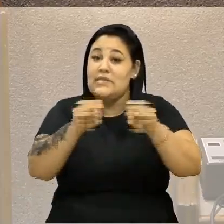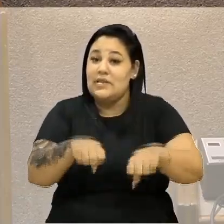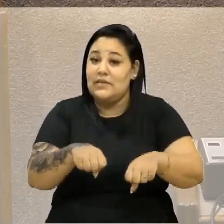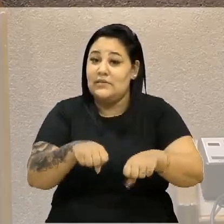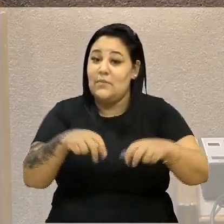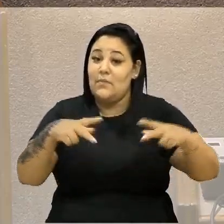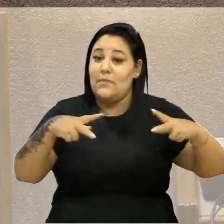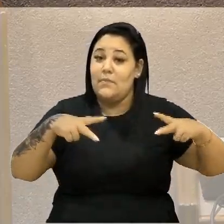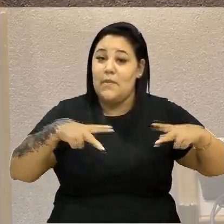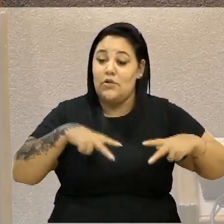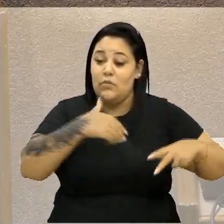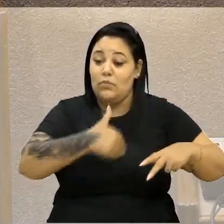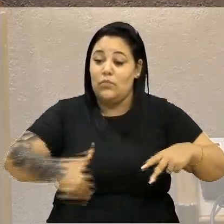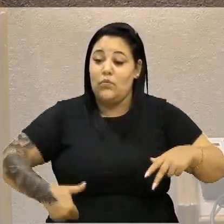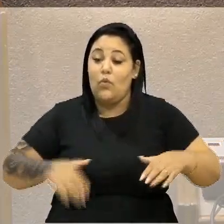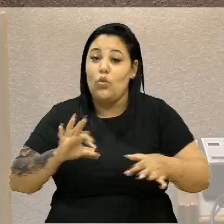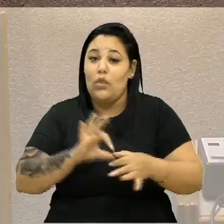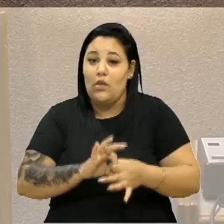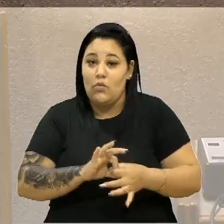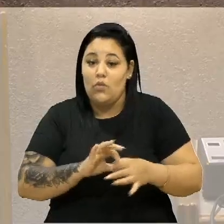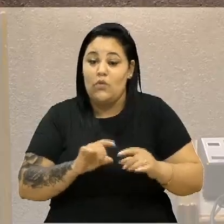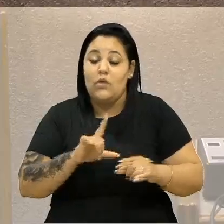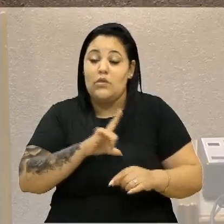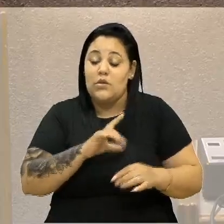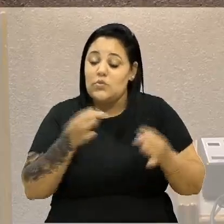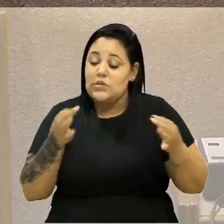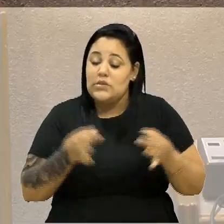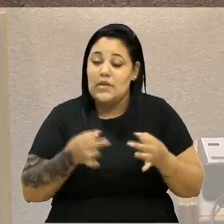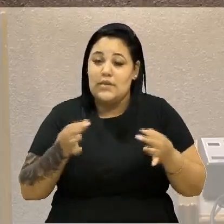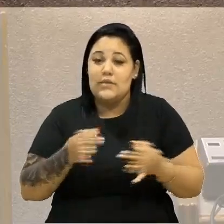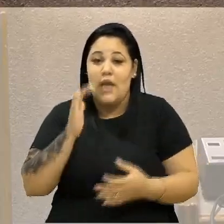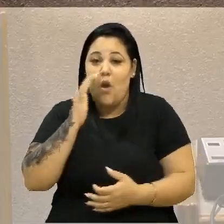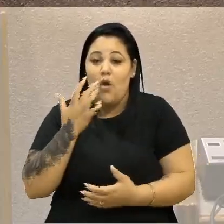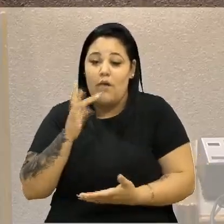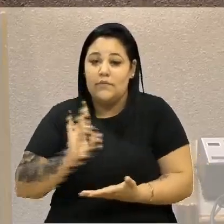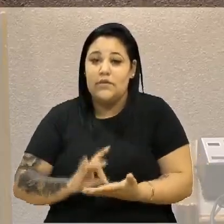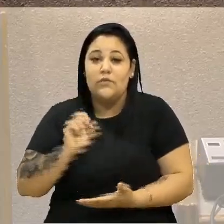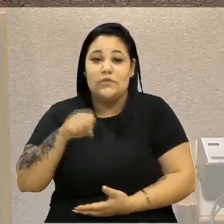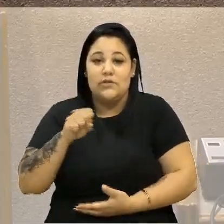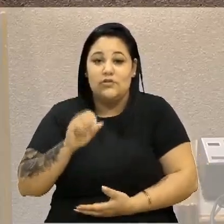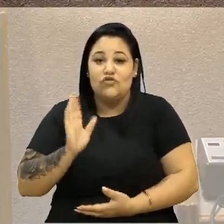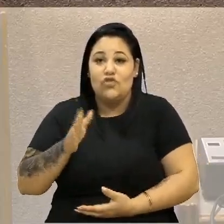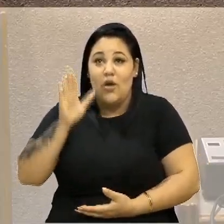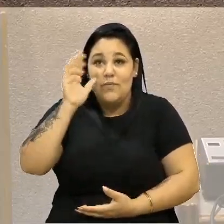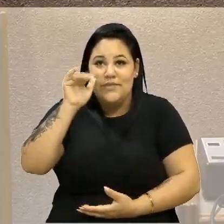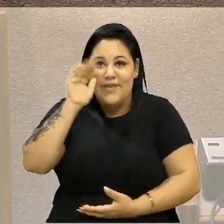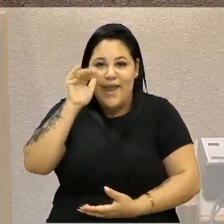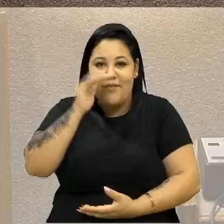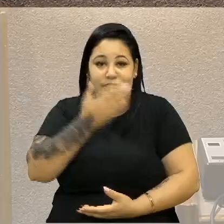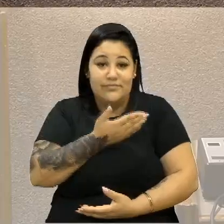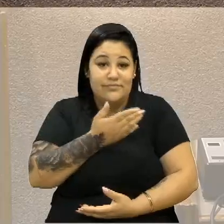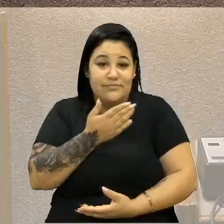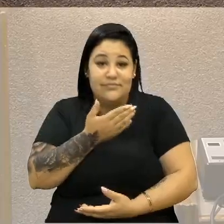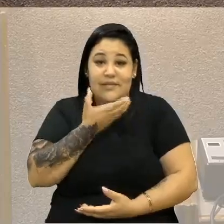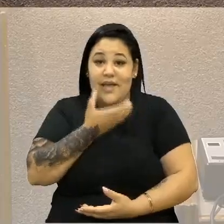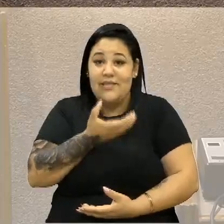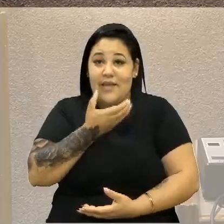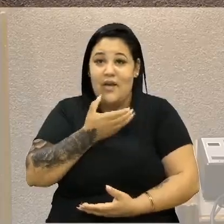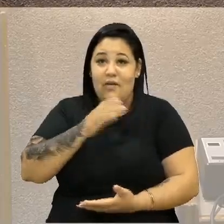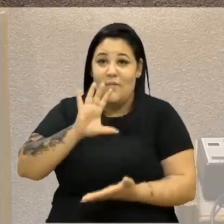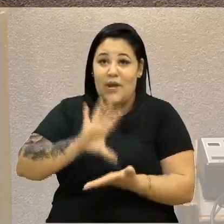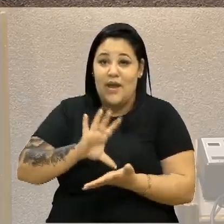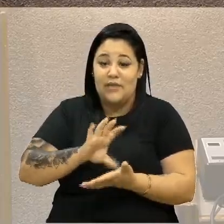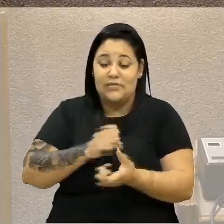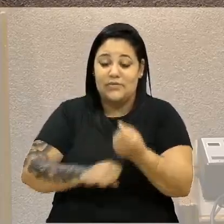iniciativa privada, e eu tenho certeza que isso vai acontecendo e a gente já observa, né, o Natal na Praça, ano passado, foi um completo